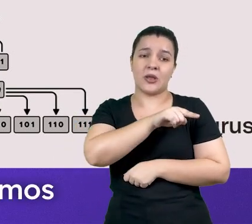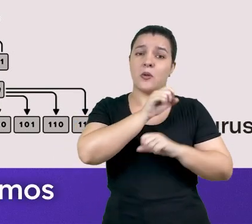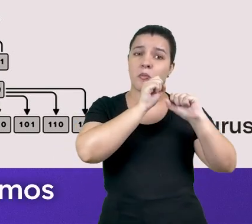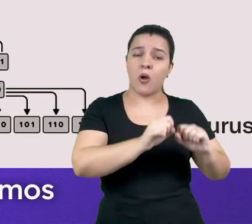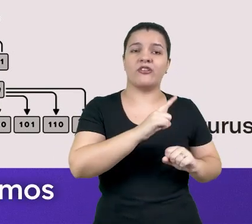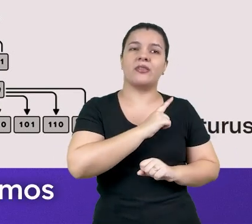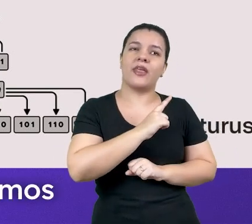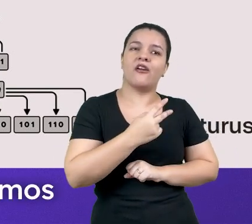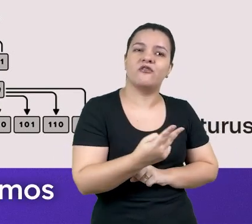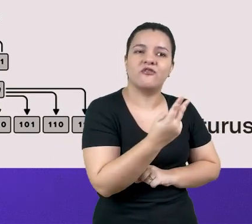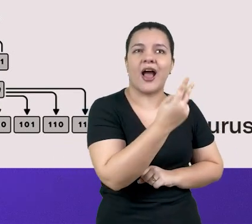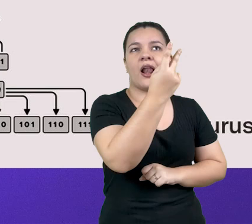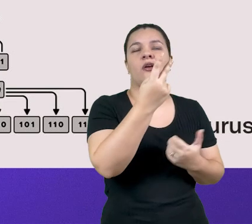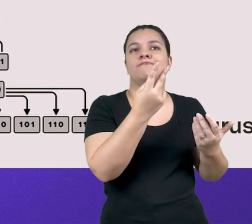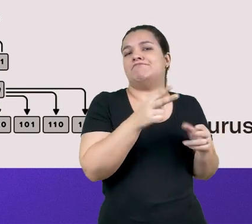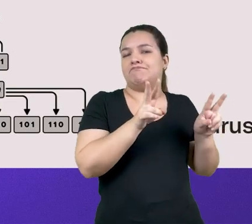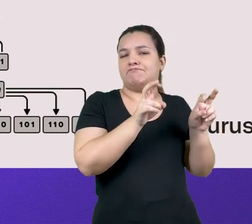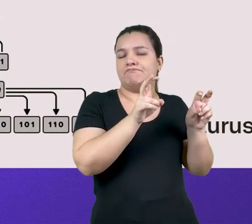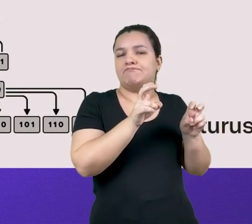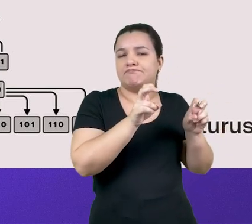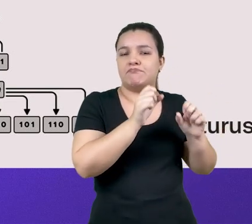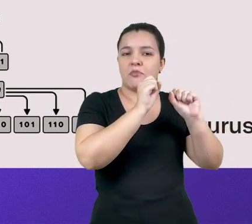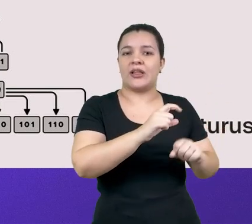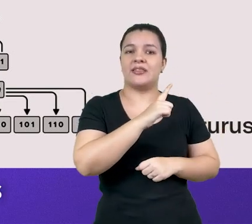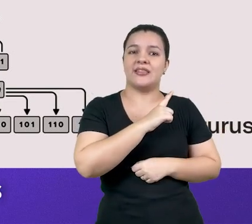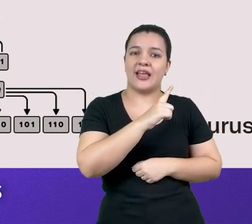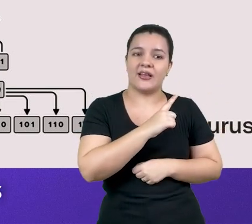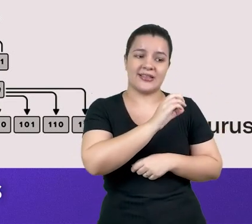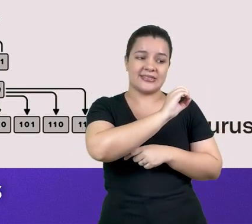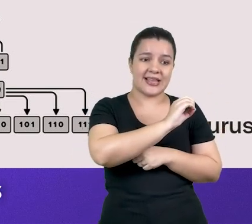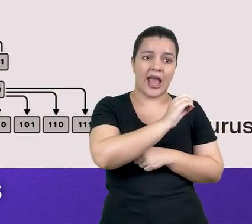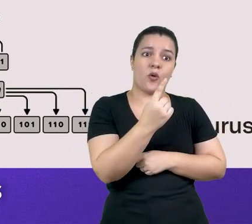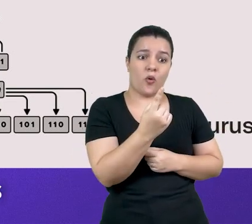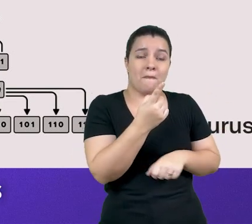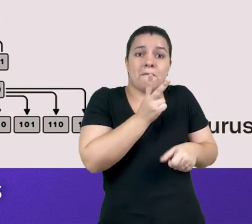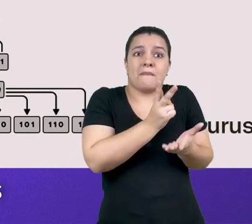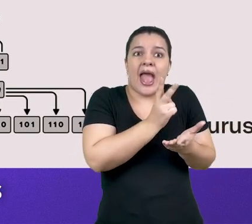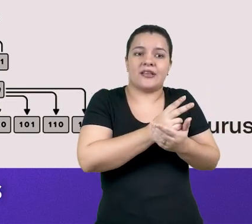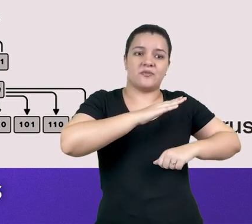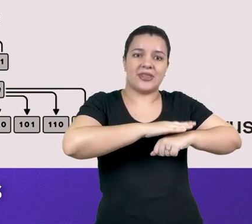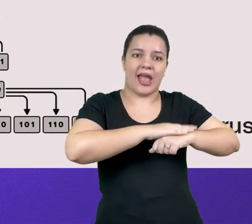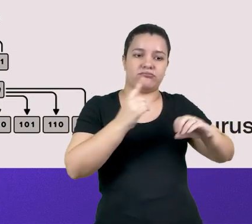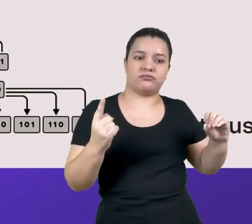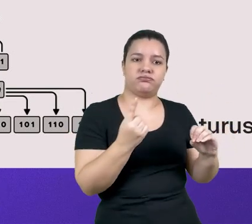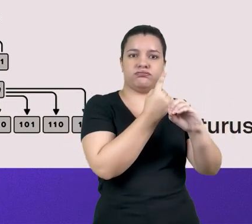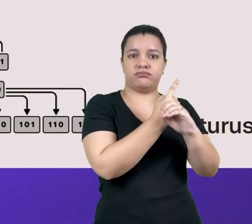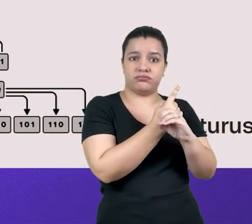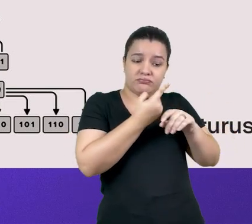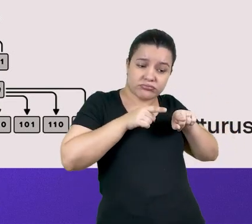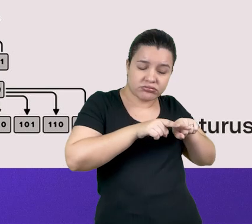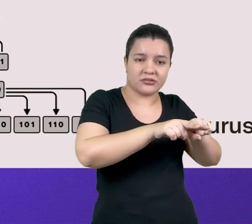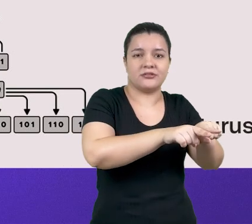podem assumir, vamos botar assim, entre aspas, simultaneamente, o valor de 0 e 1, ou seja, assume os dois valores de